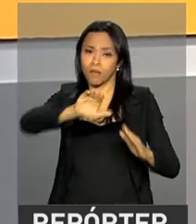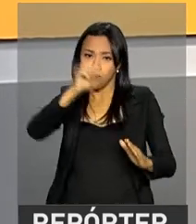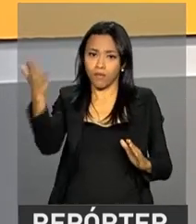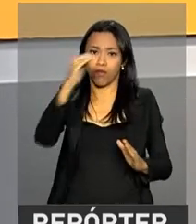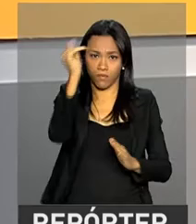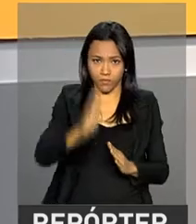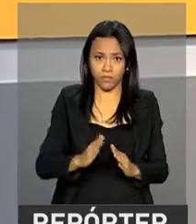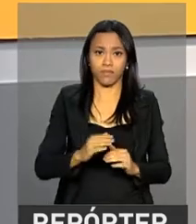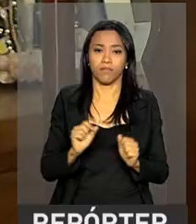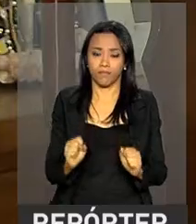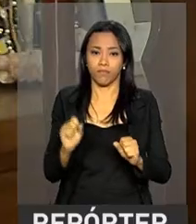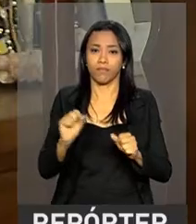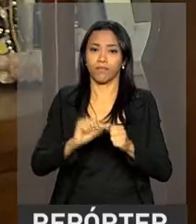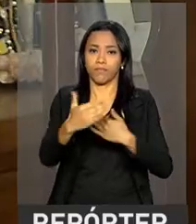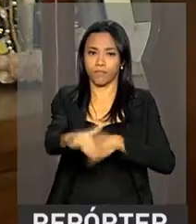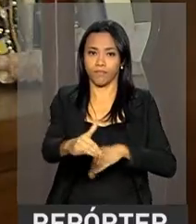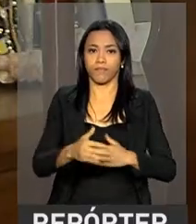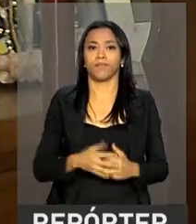exterior